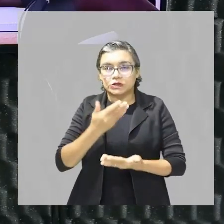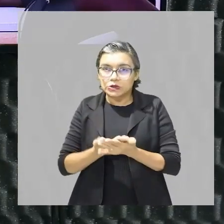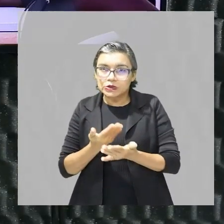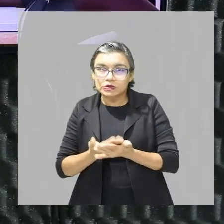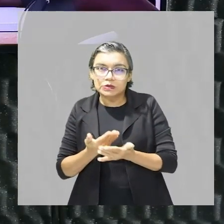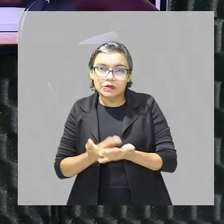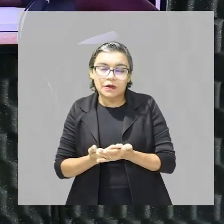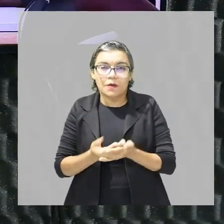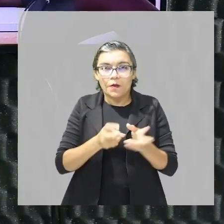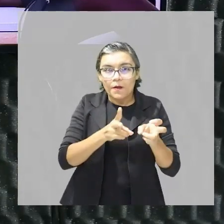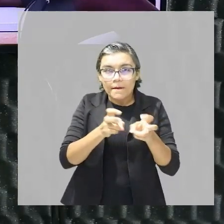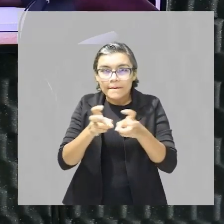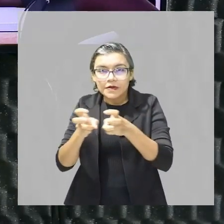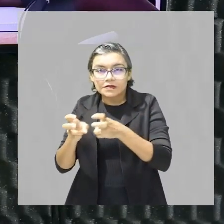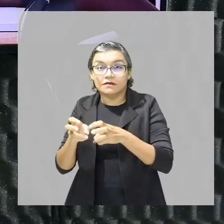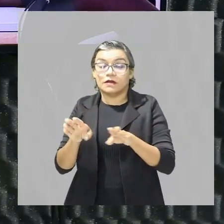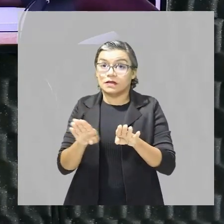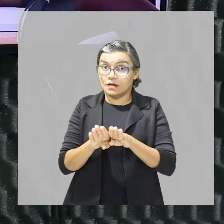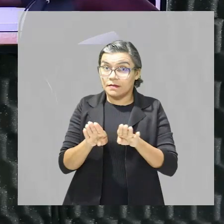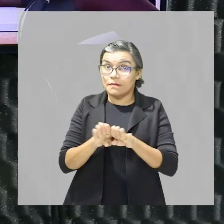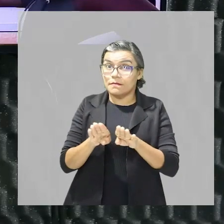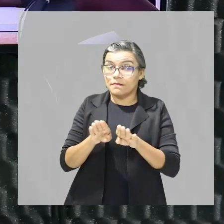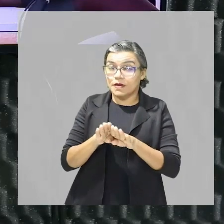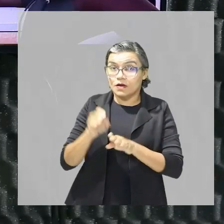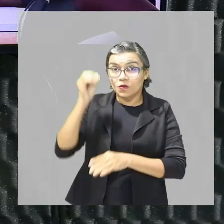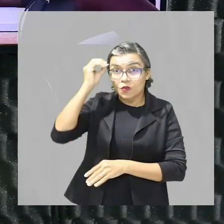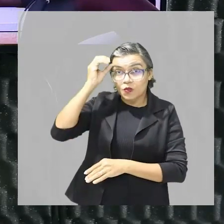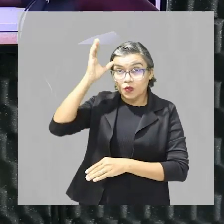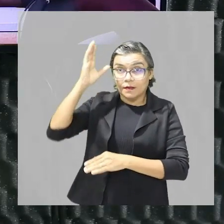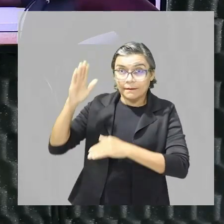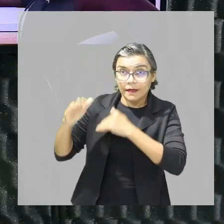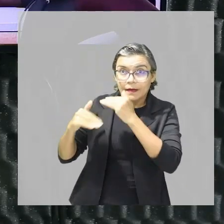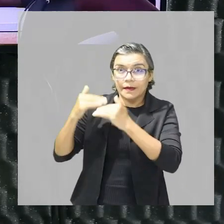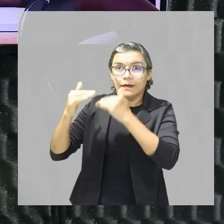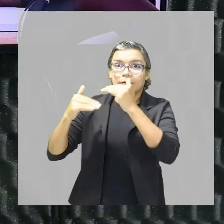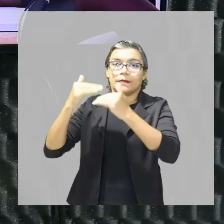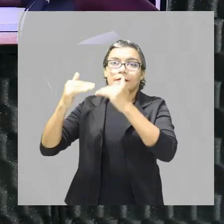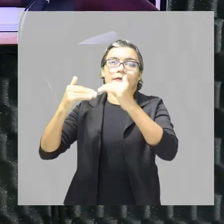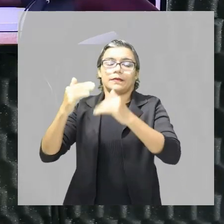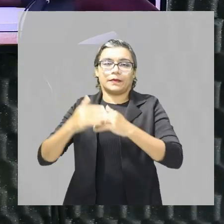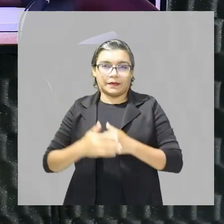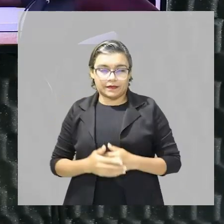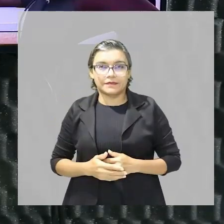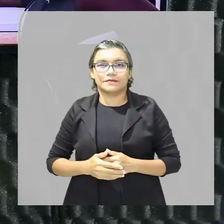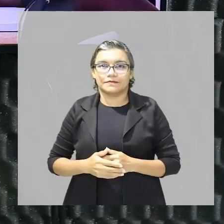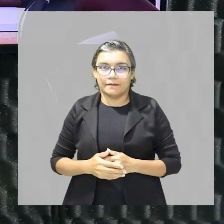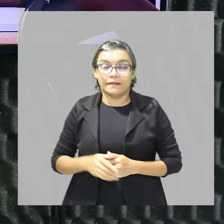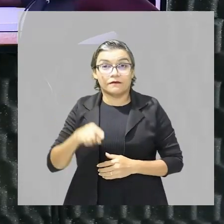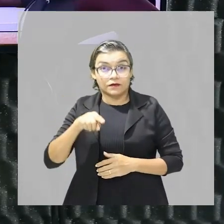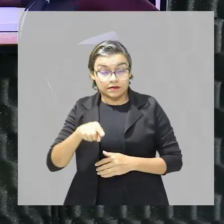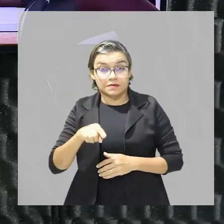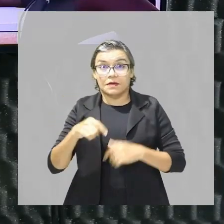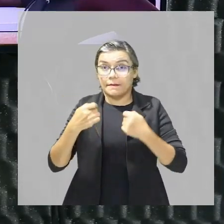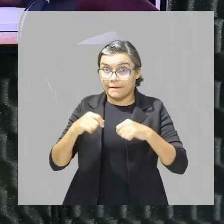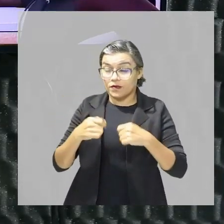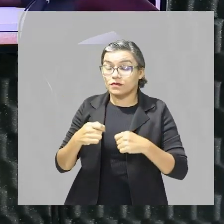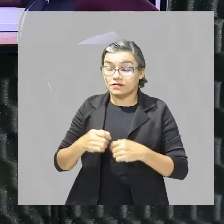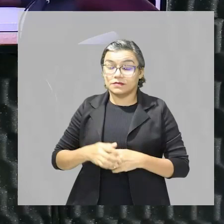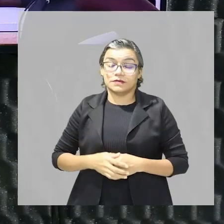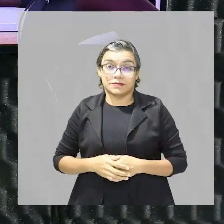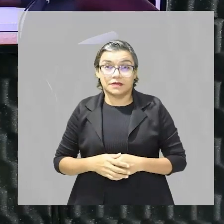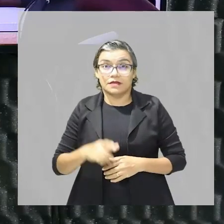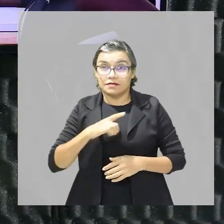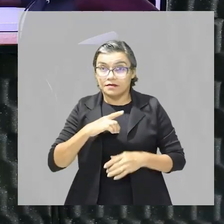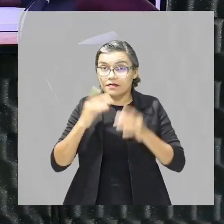observar e também desenvolvam claro autonomia protagonismo de vocês dentro do processo do conhecimento que isso é muito importante